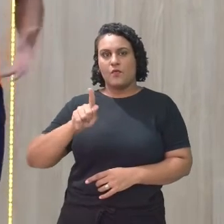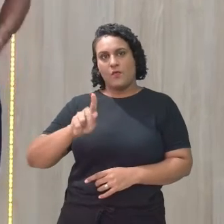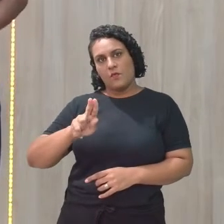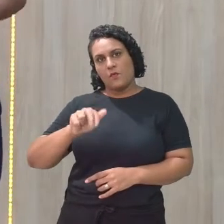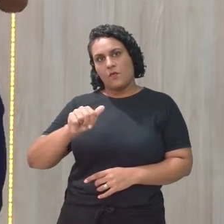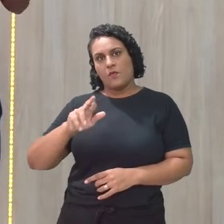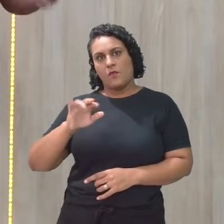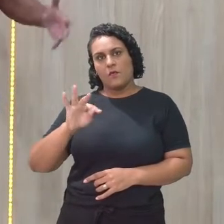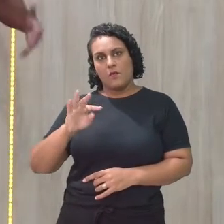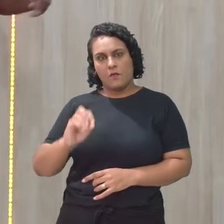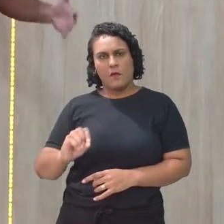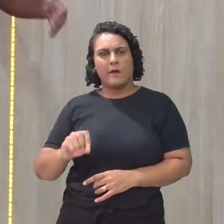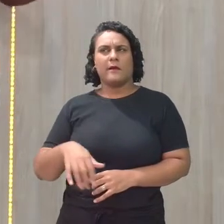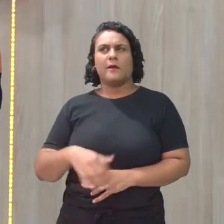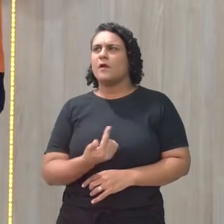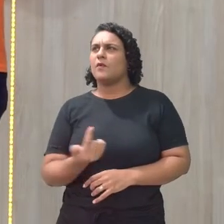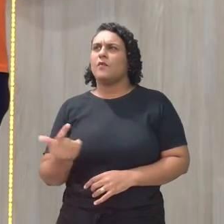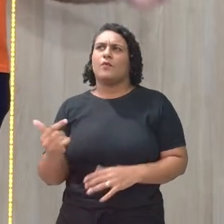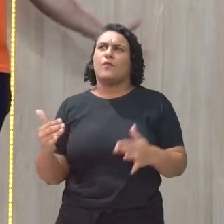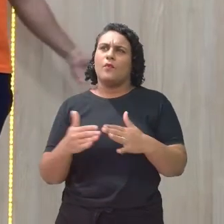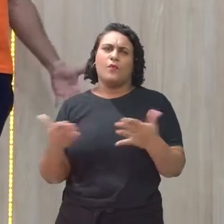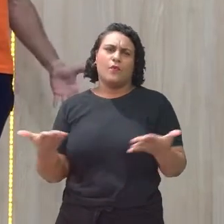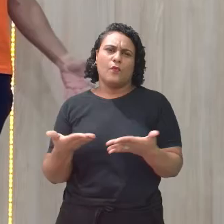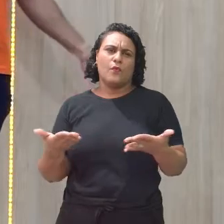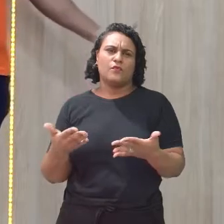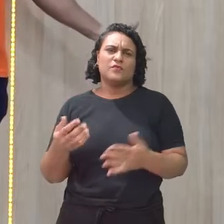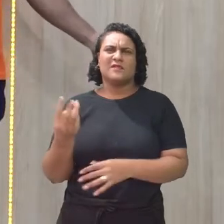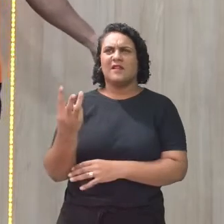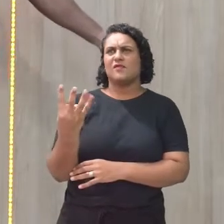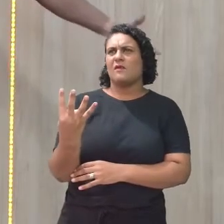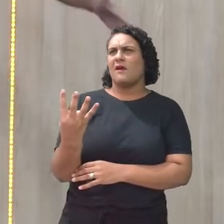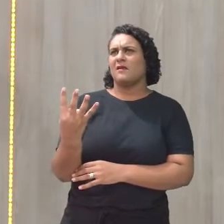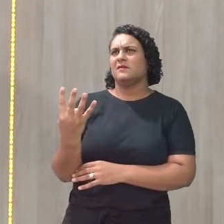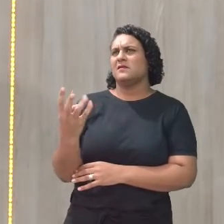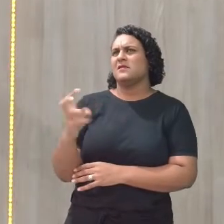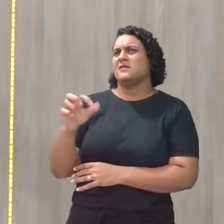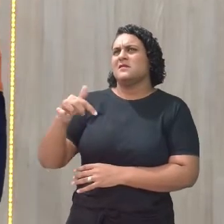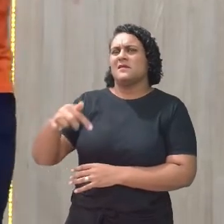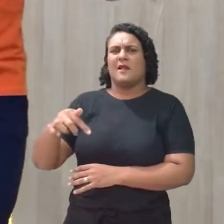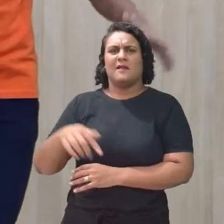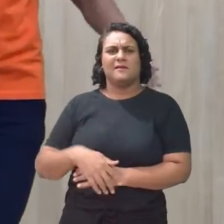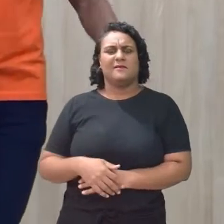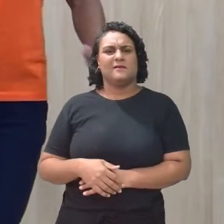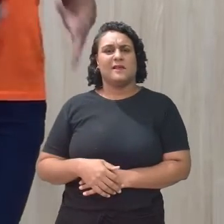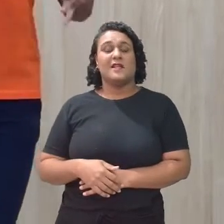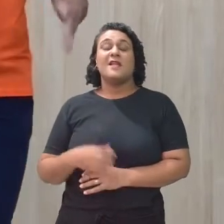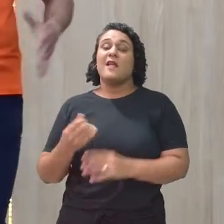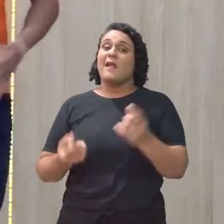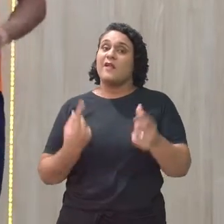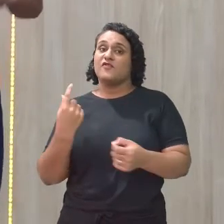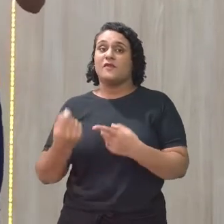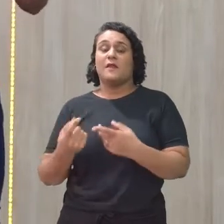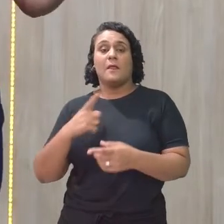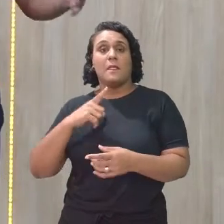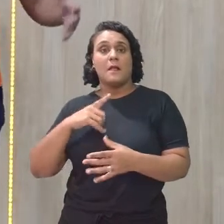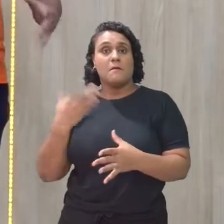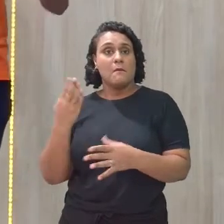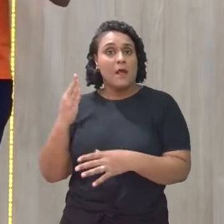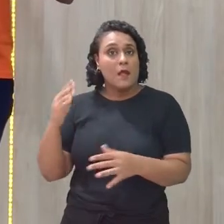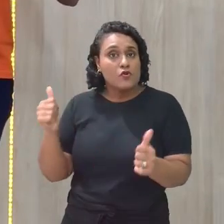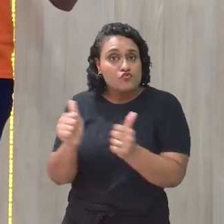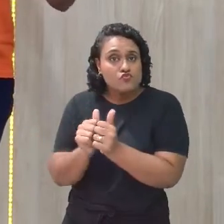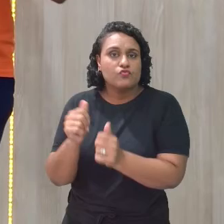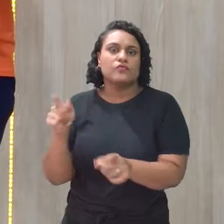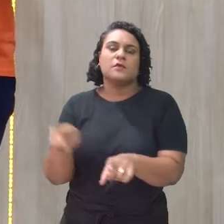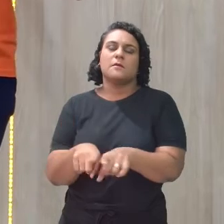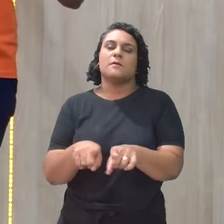em dia as casas têm 2, 3, não é, Tiago? 7 quartos com suíte e o resto. Mas antigamente